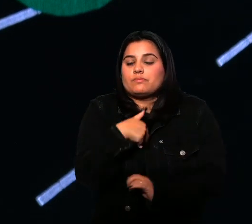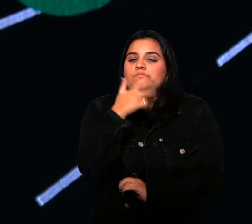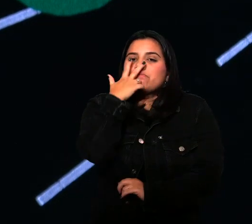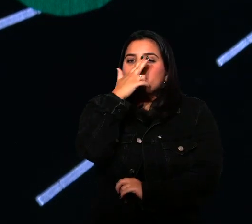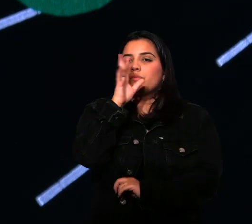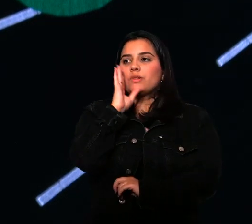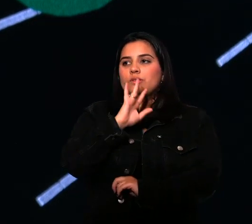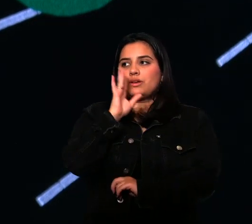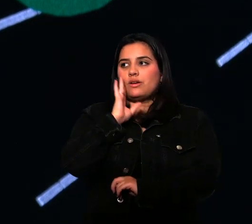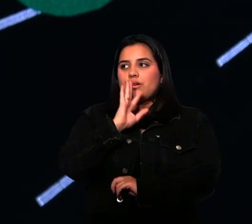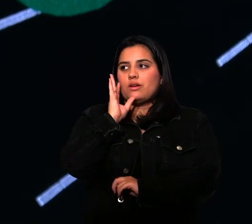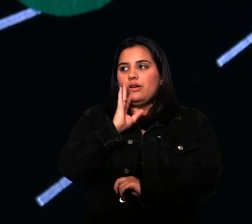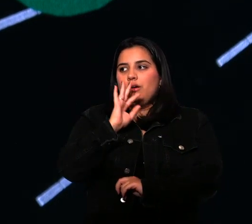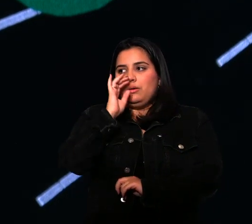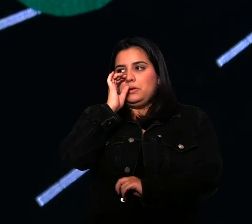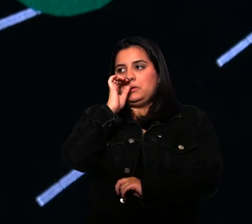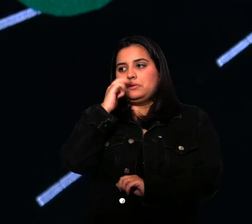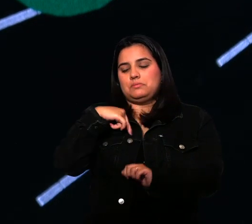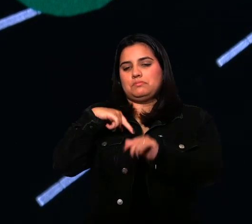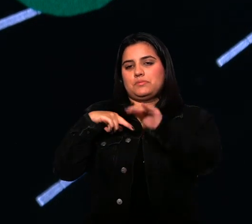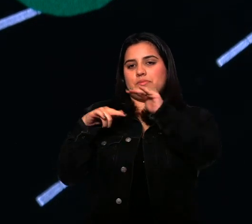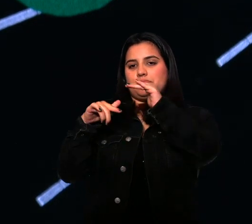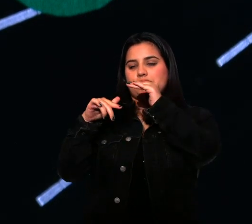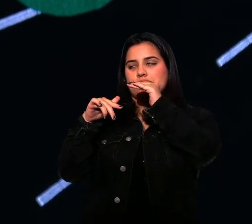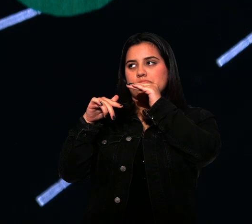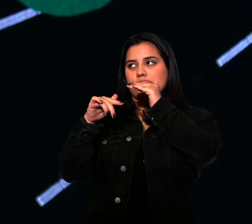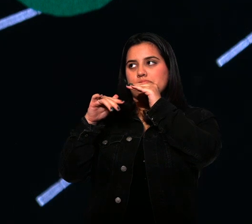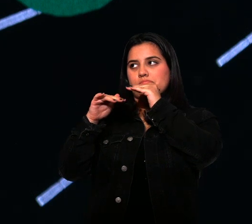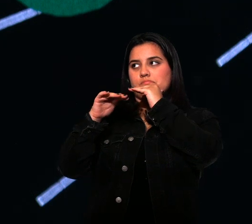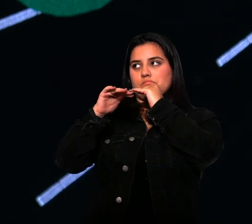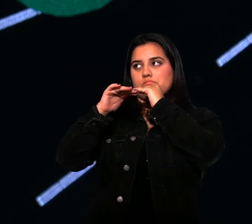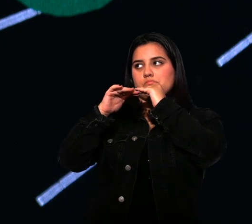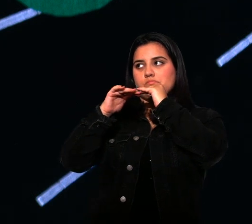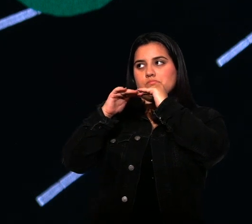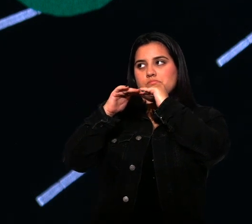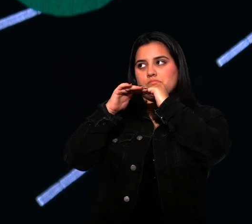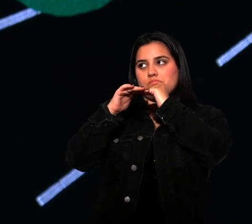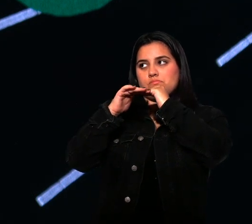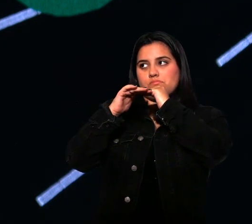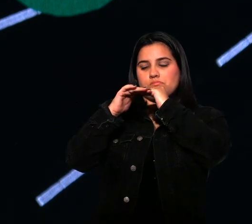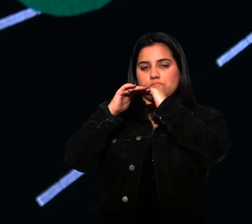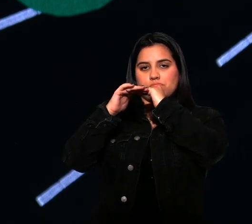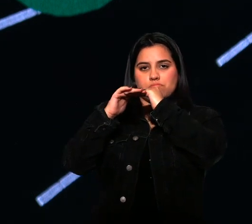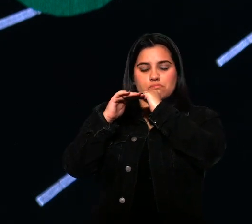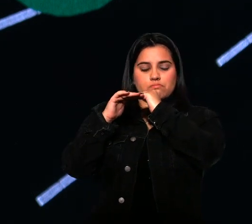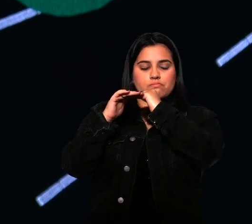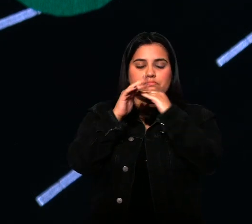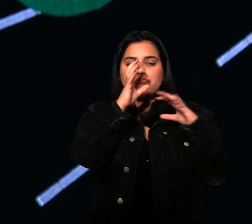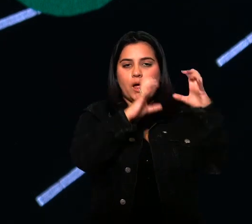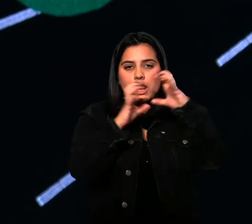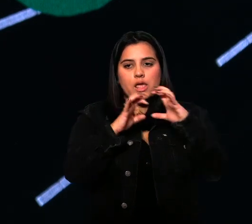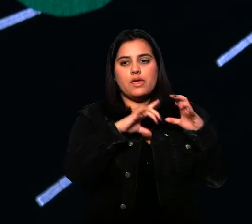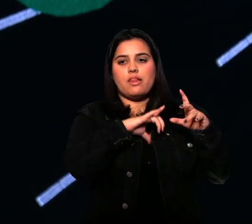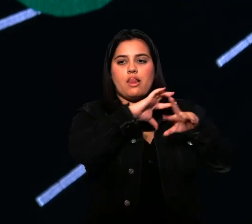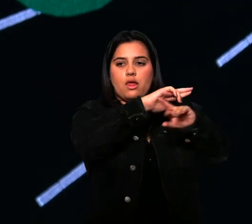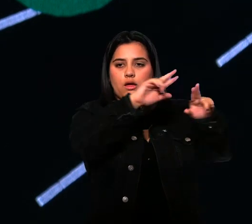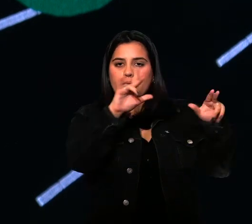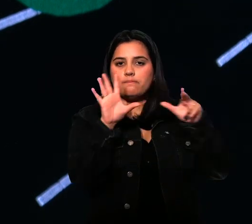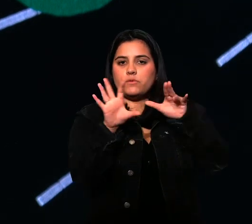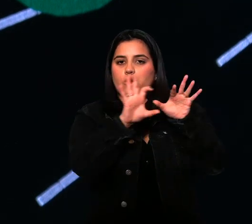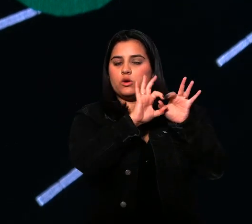interessante, entre esses padrões que nós temos em meio a tanta desavença e desunidade, porque a